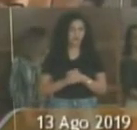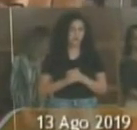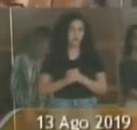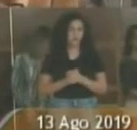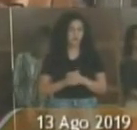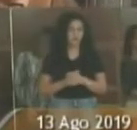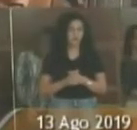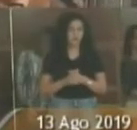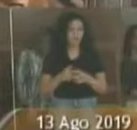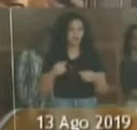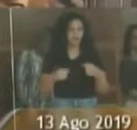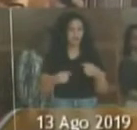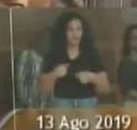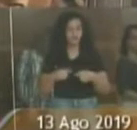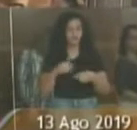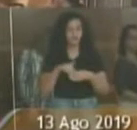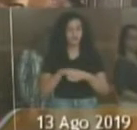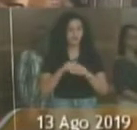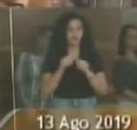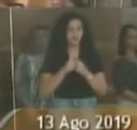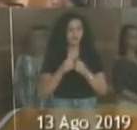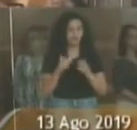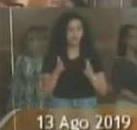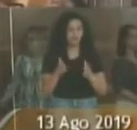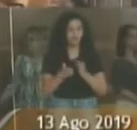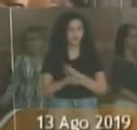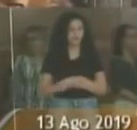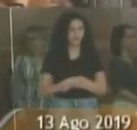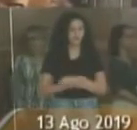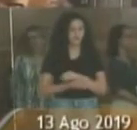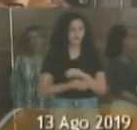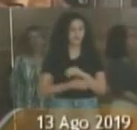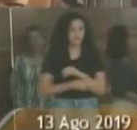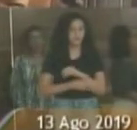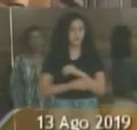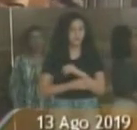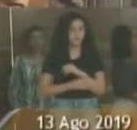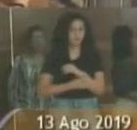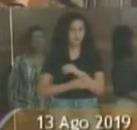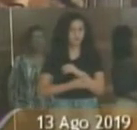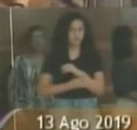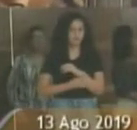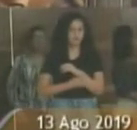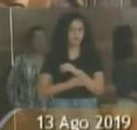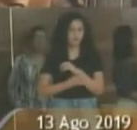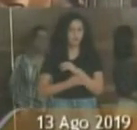Em discussão, não havendo oradores, votação aberta. Pessoal, vamos ficar atentos aí, por favor, gentileza.